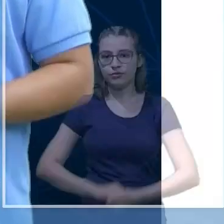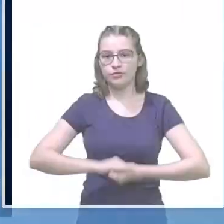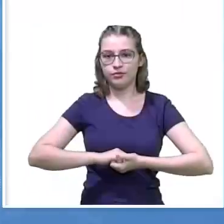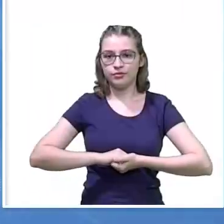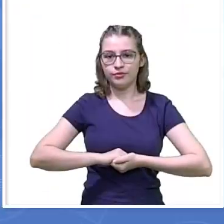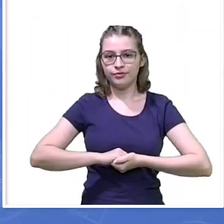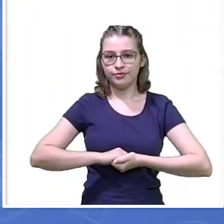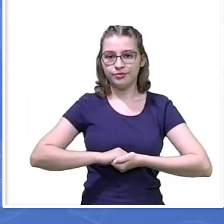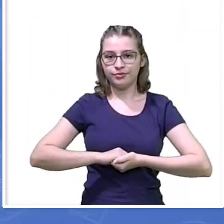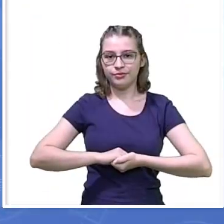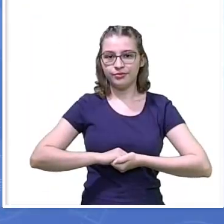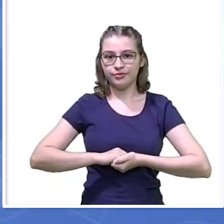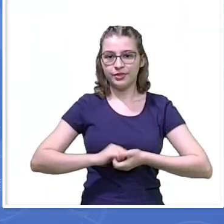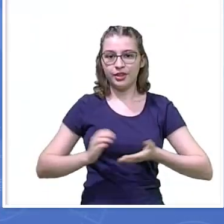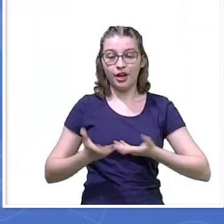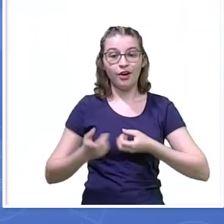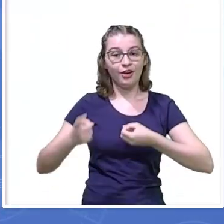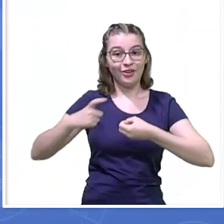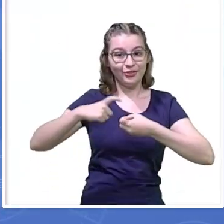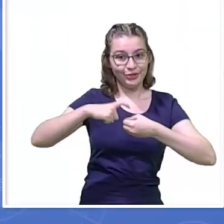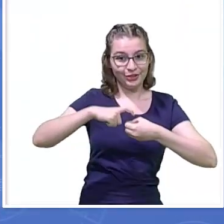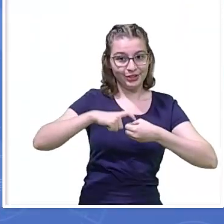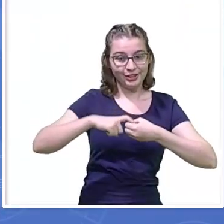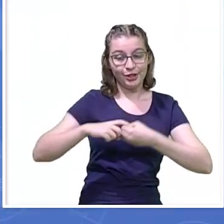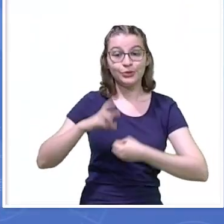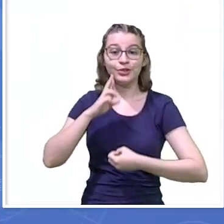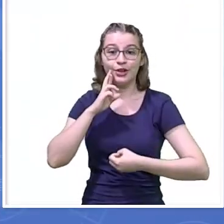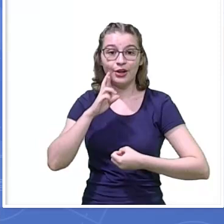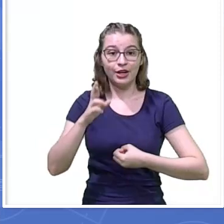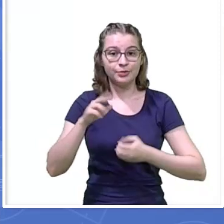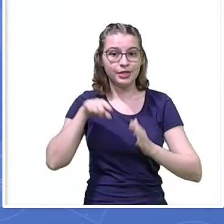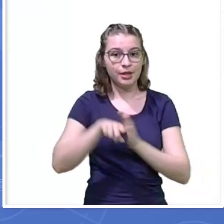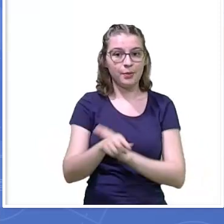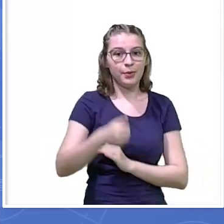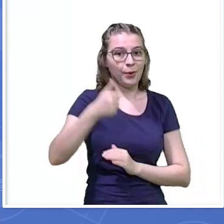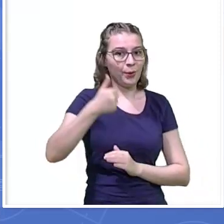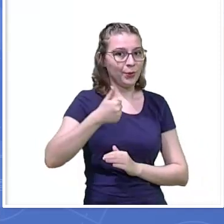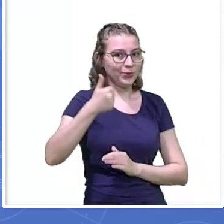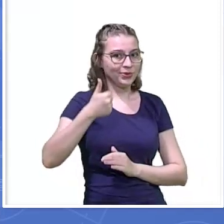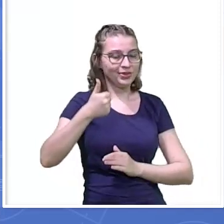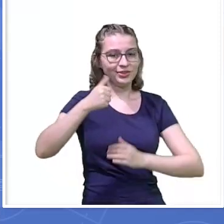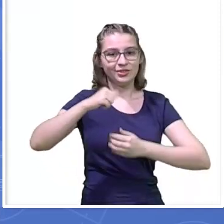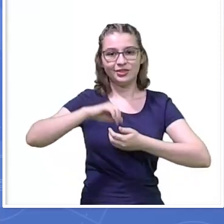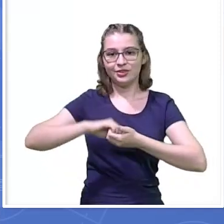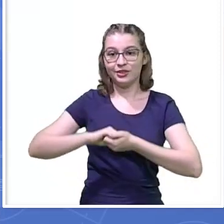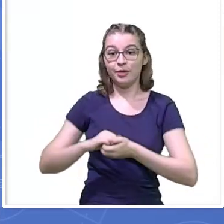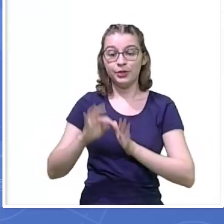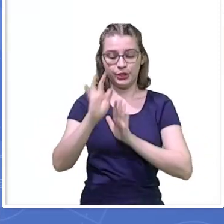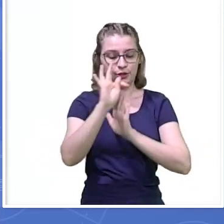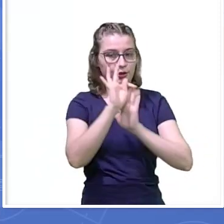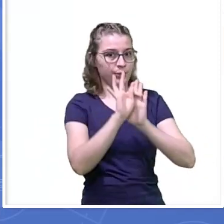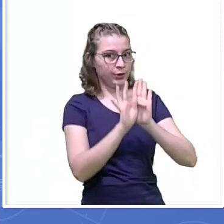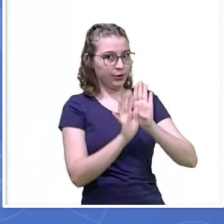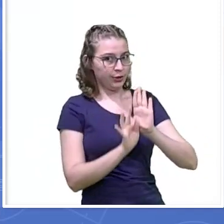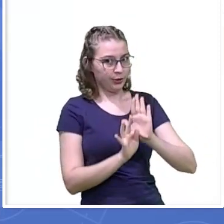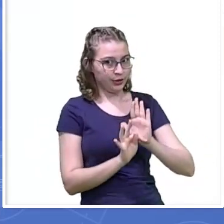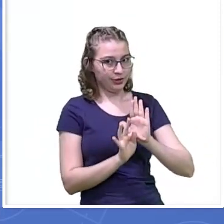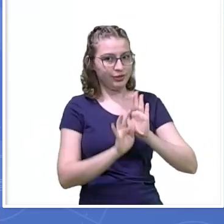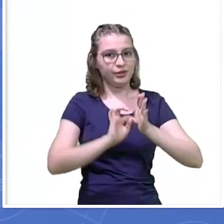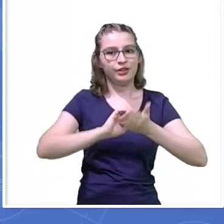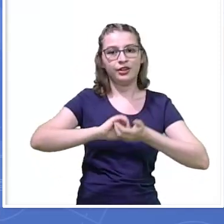Estamos de volta agora para o gabarito da nossa primeira questão, Lembrando aí que é um texto onde você